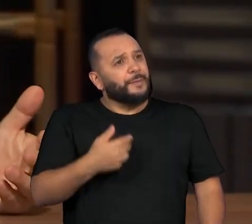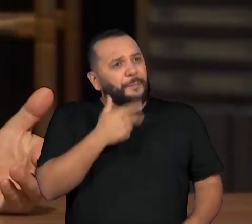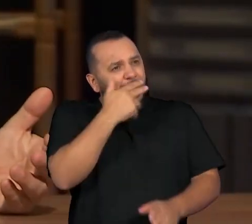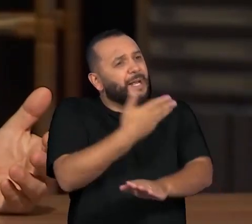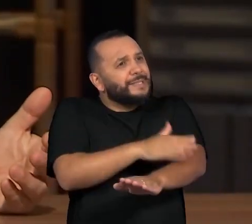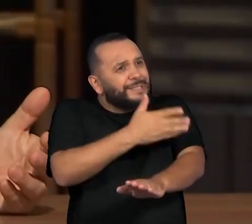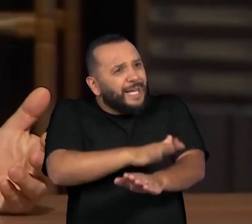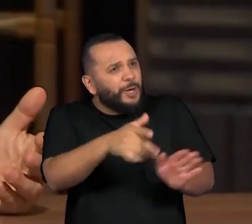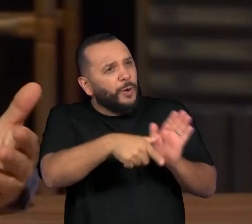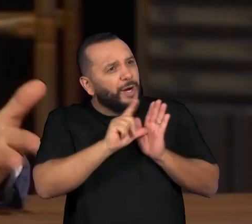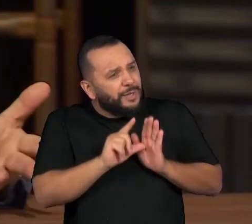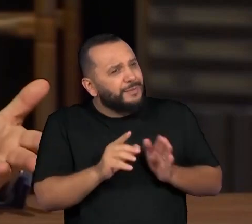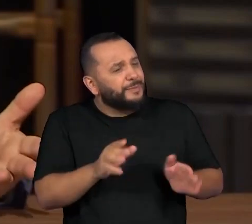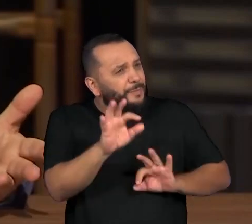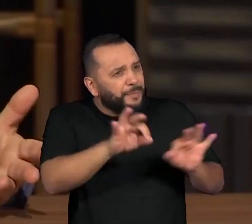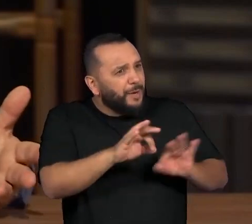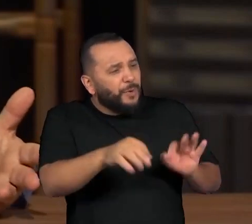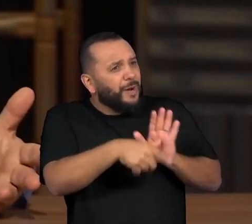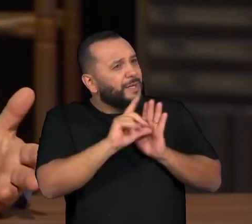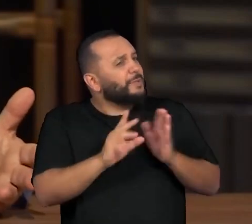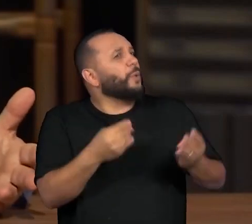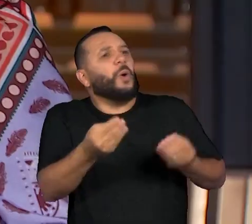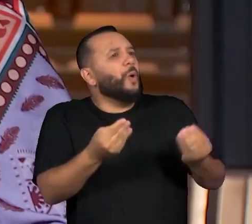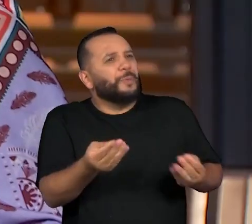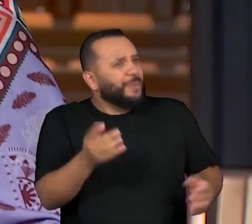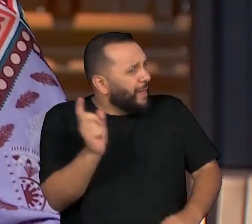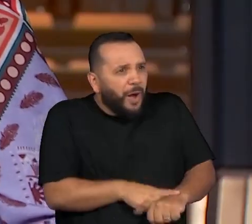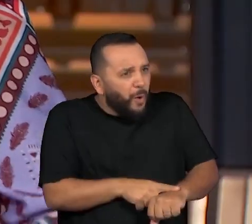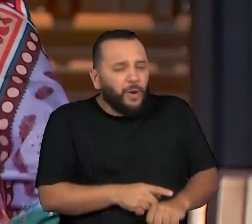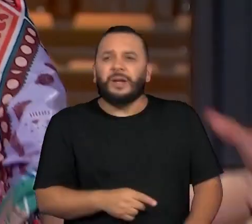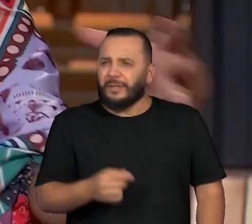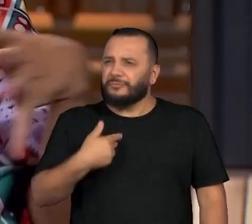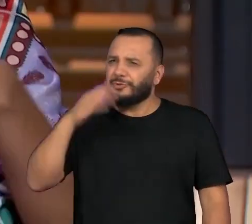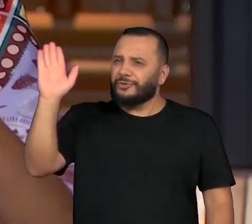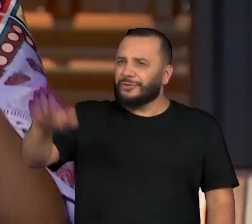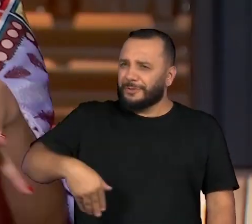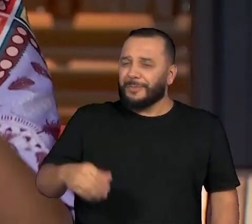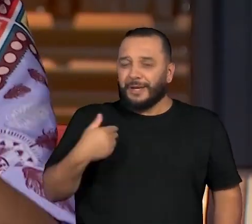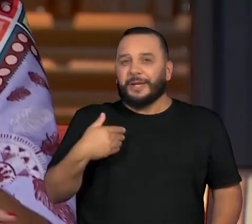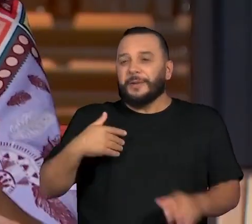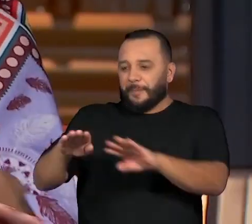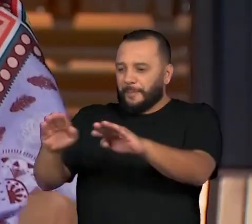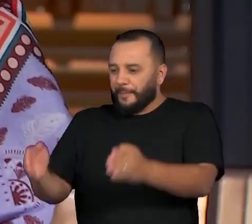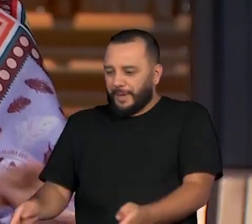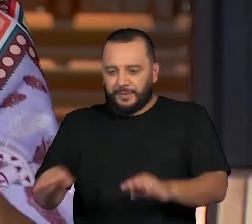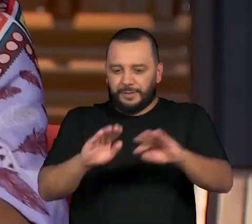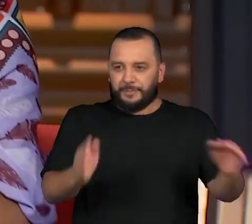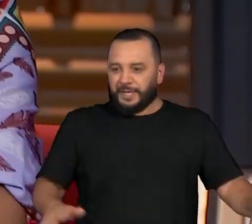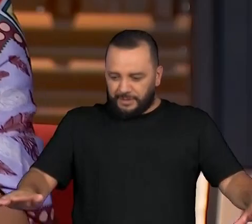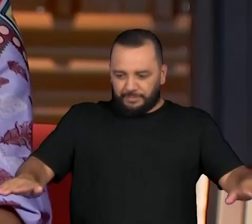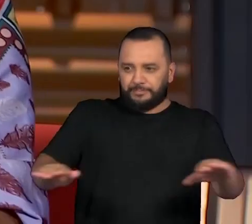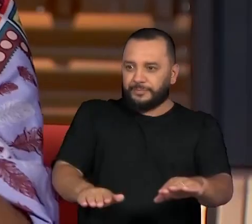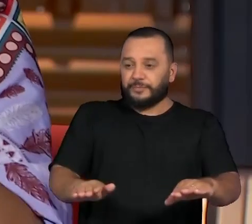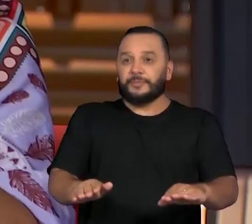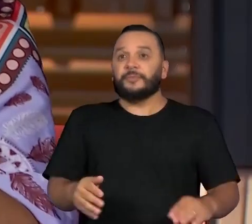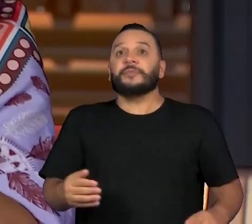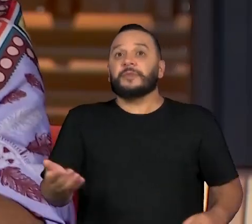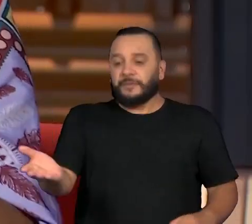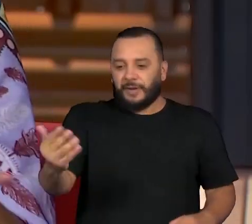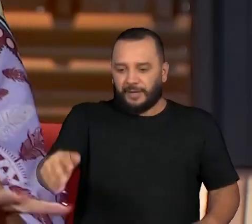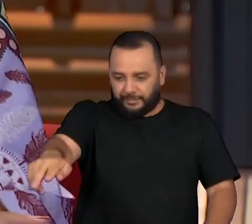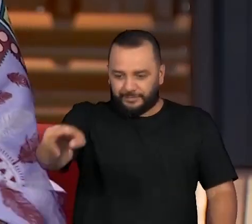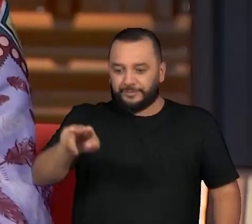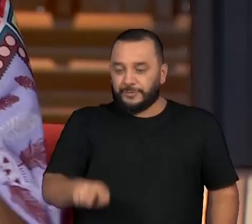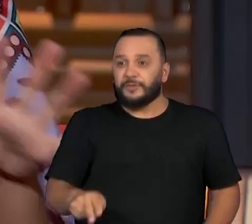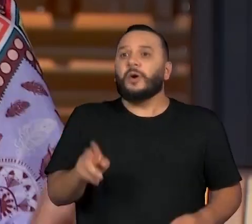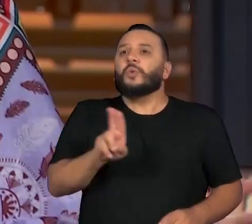ensaiado. Porque conta, então, como é que foi? Aí eu chamei, juntamos as mesas, assim, comecei. Quais são os passos? O que a